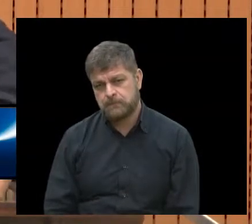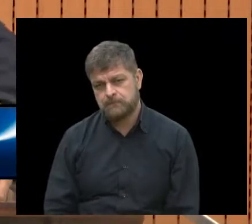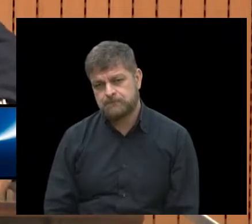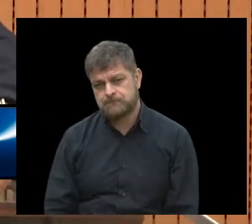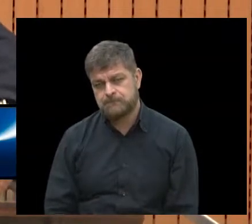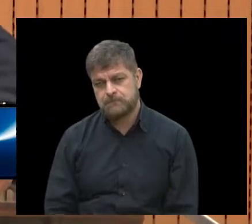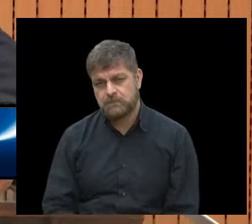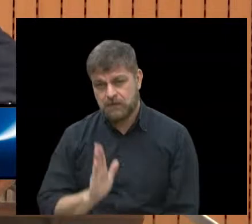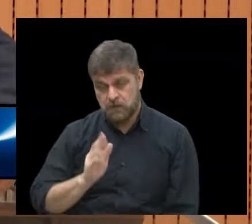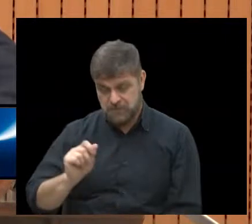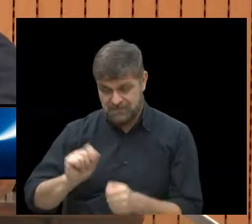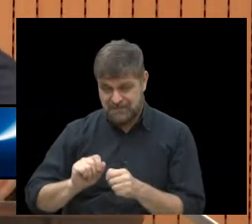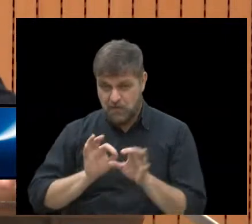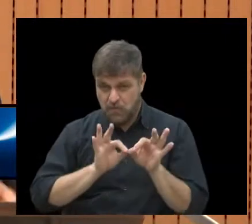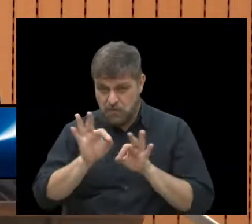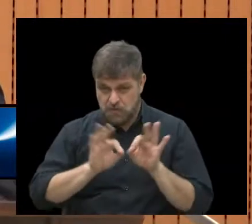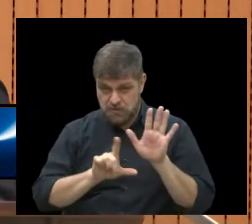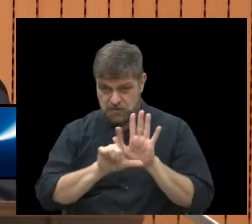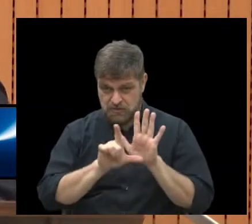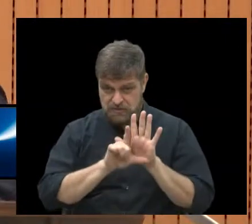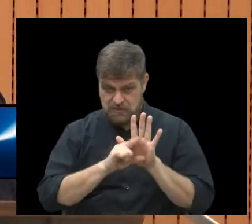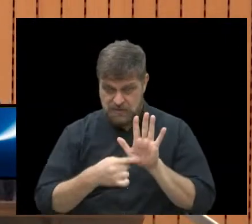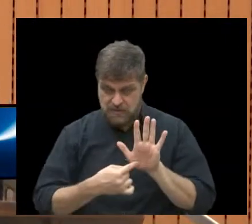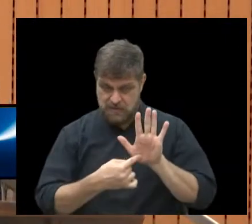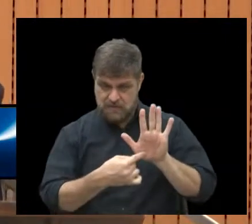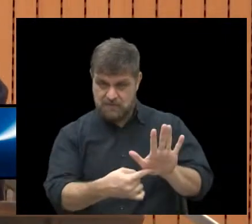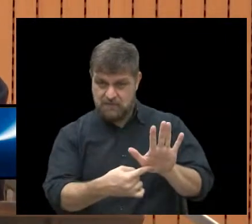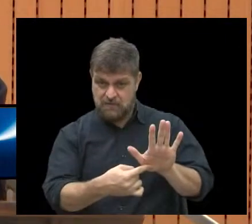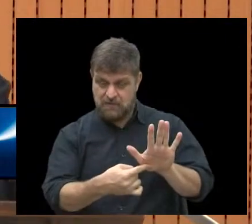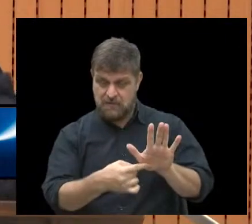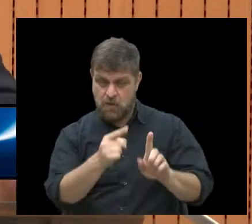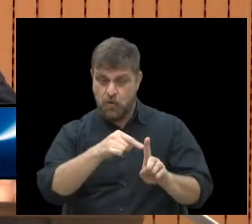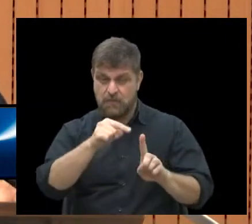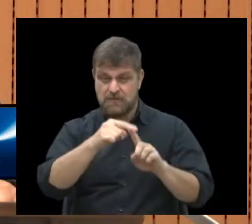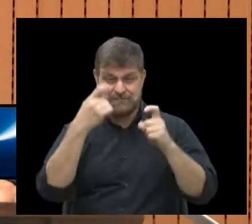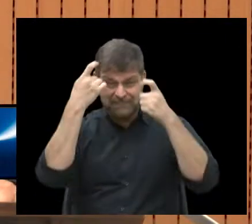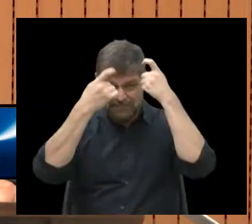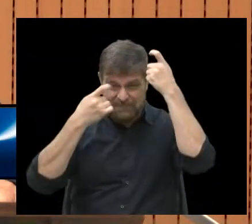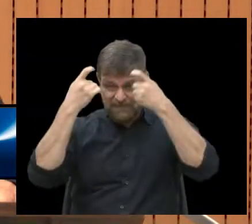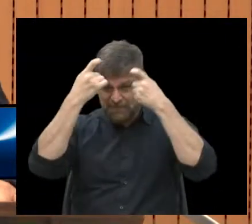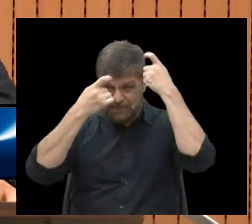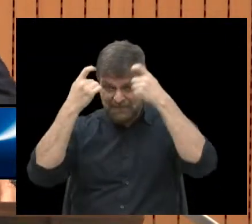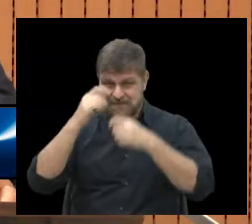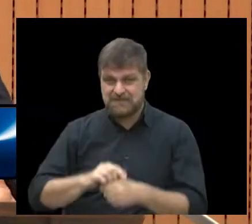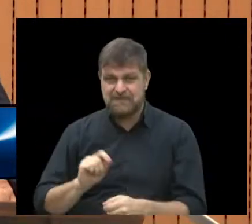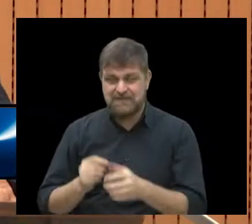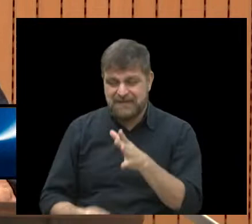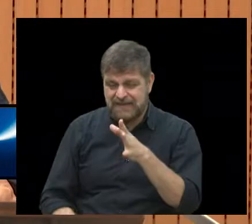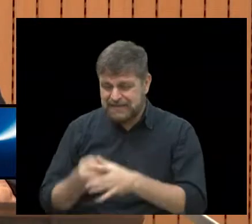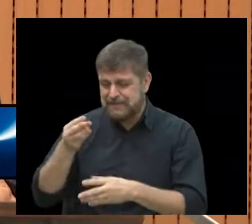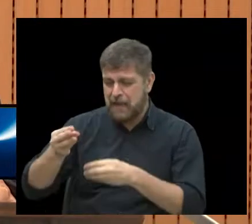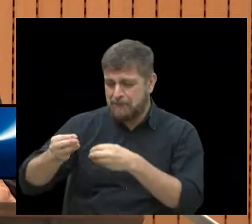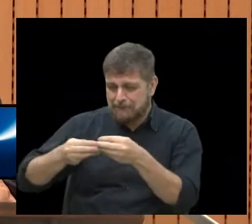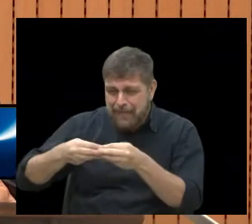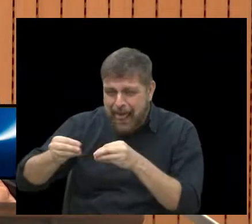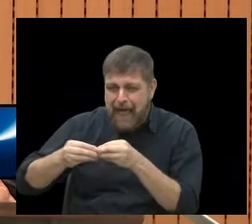encaminhei na realidade um projeto a essa casa, justamente com essa preocupação da produção de